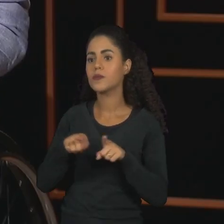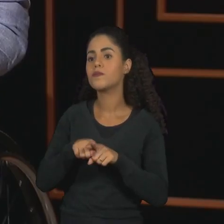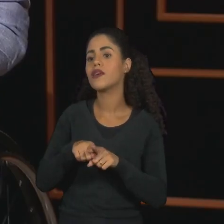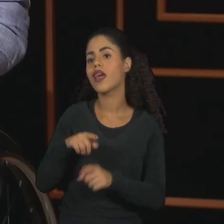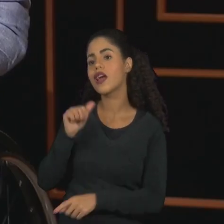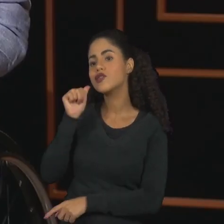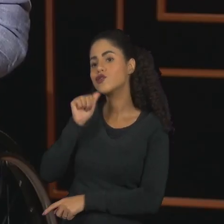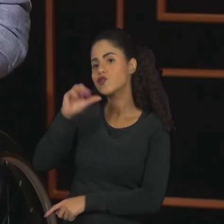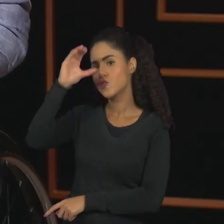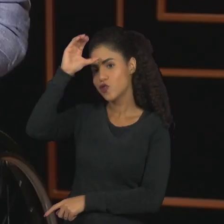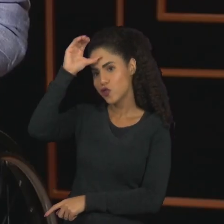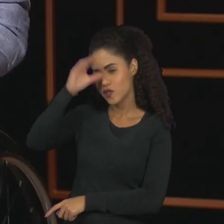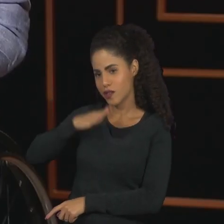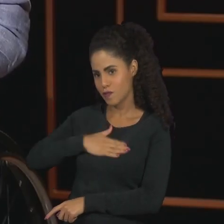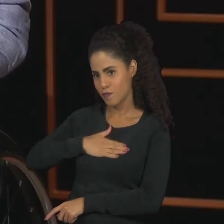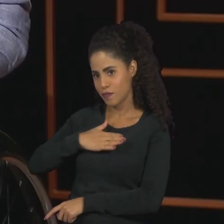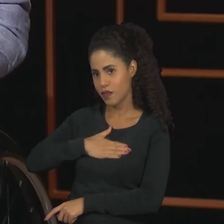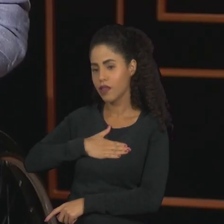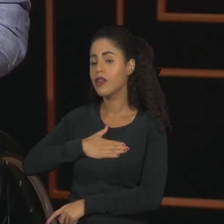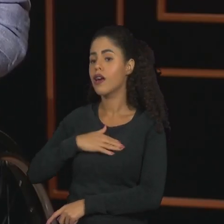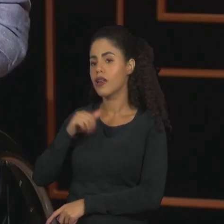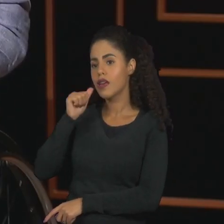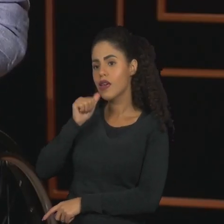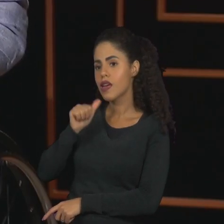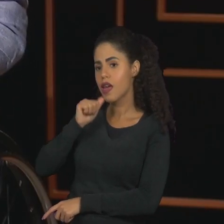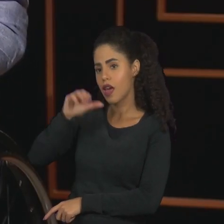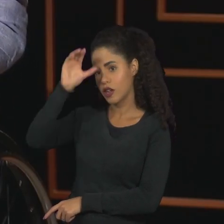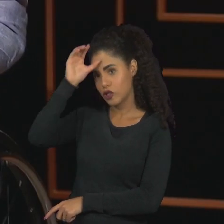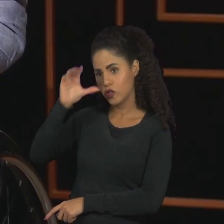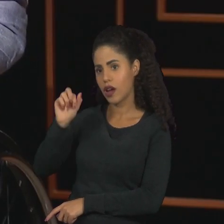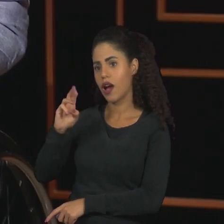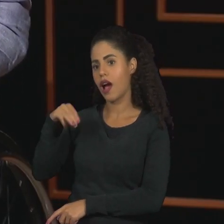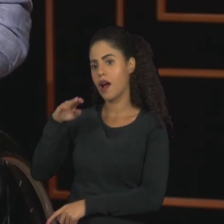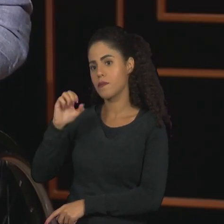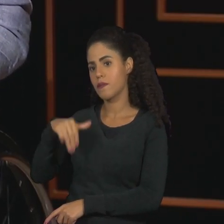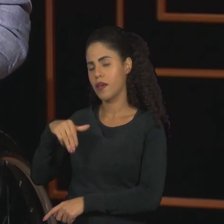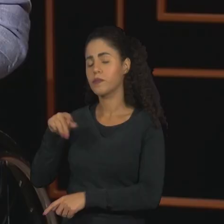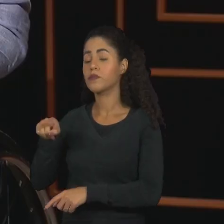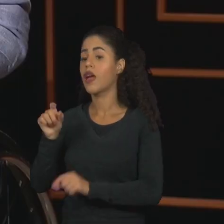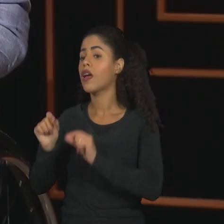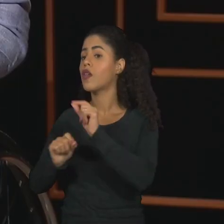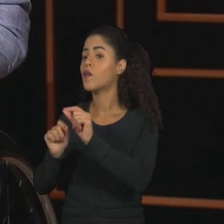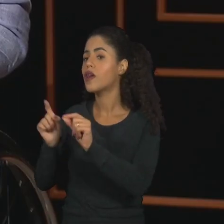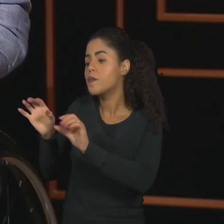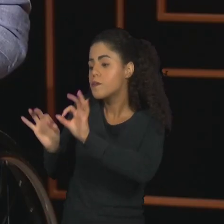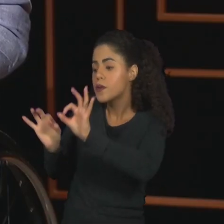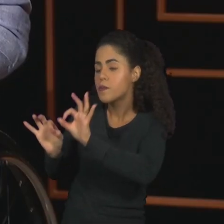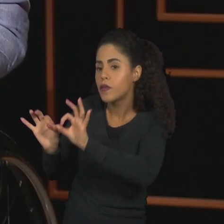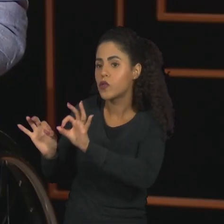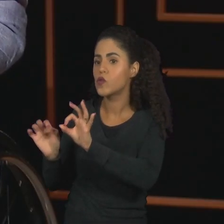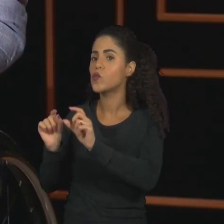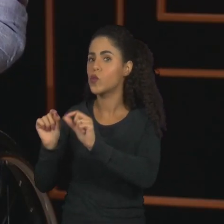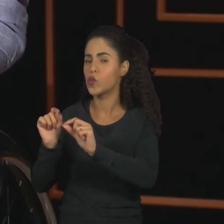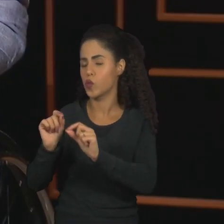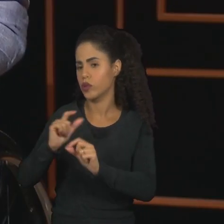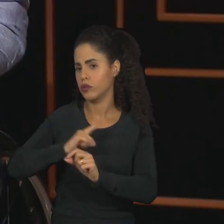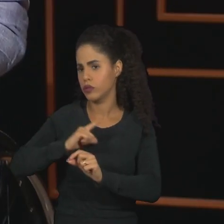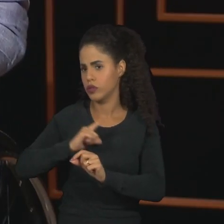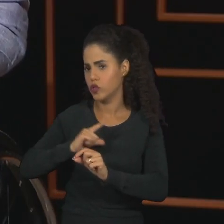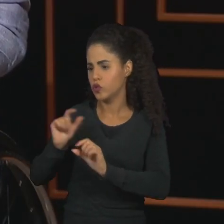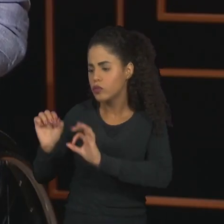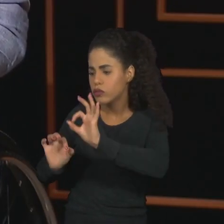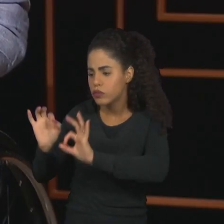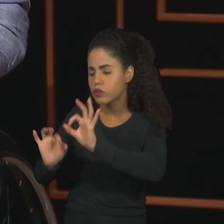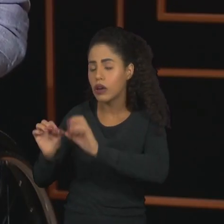Carmen, que era a avó mais velha que tinha lá, ela tinha feito uma pensão que